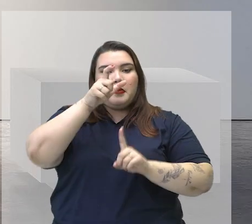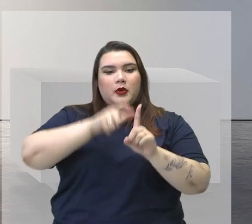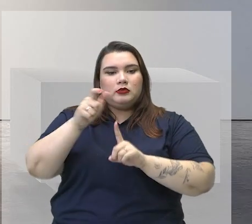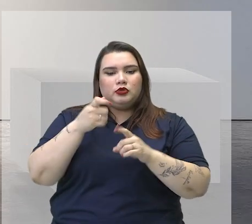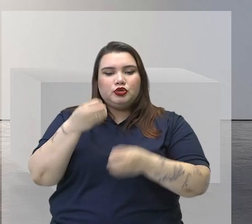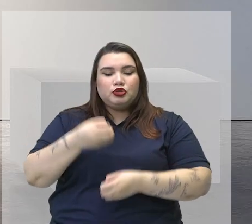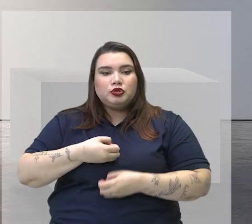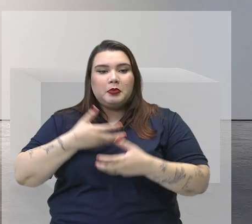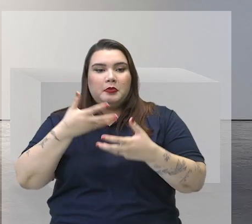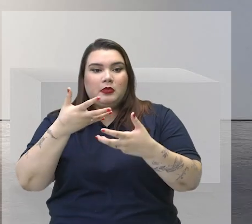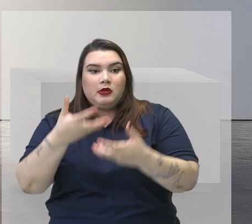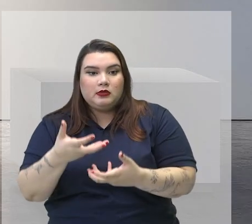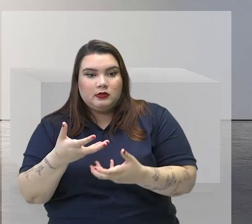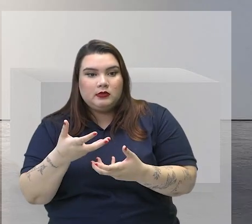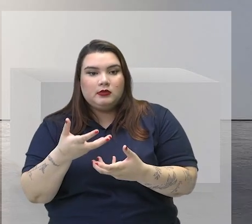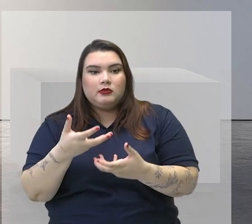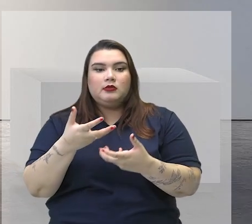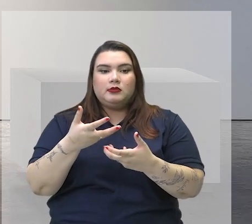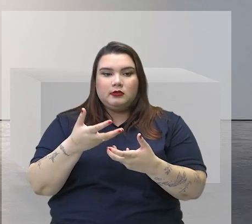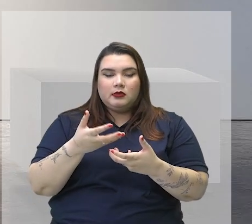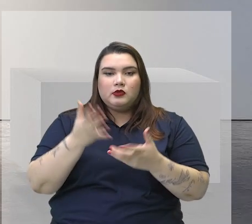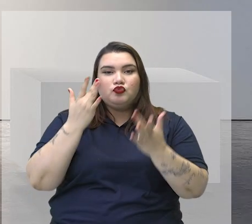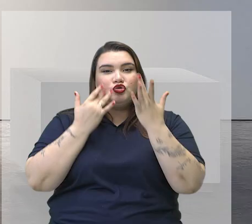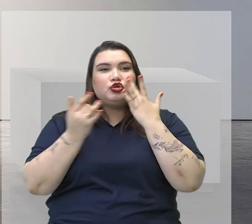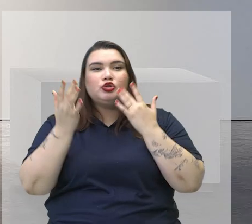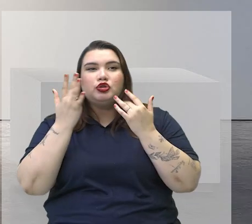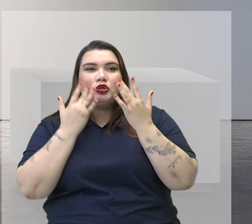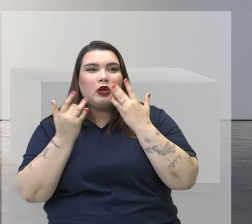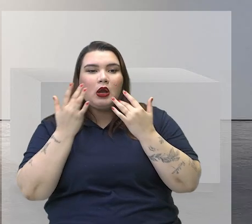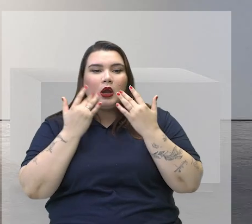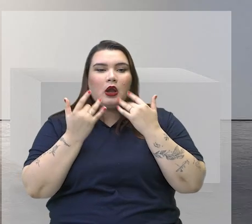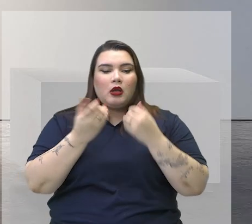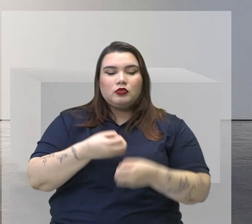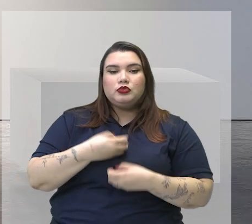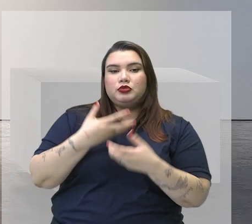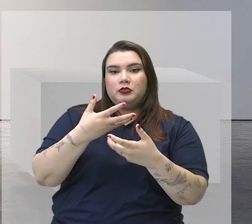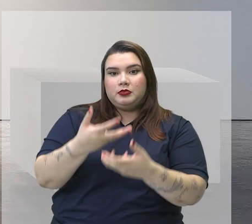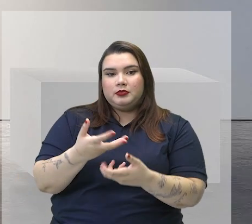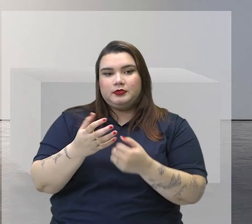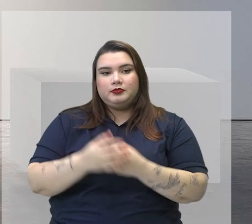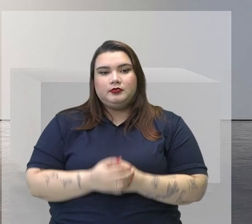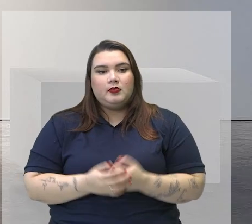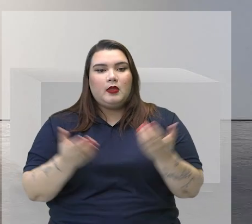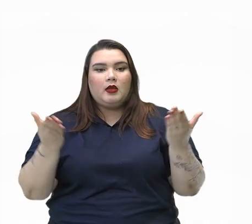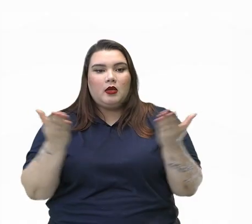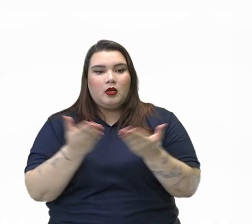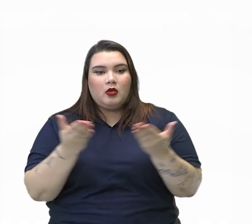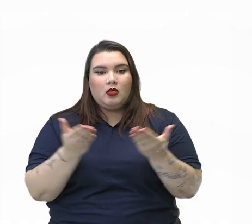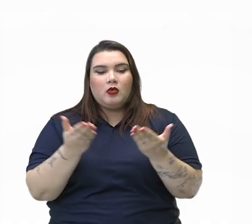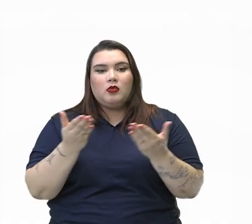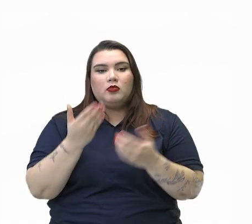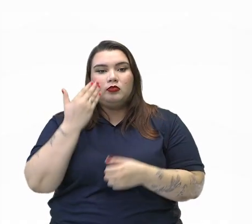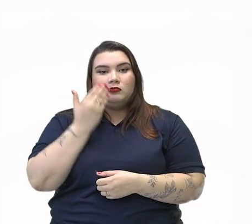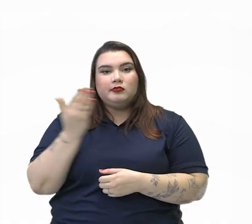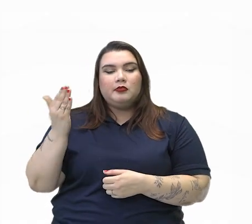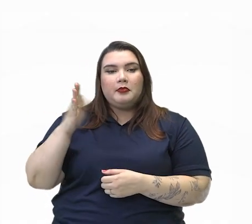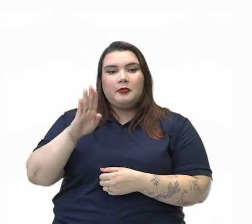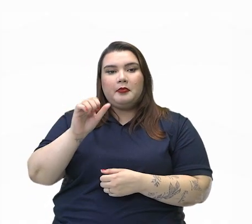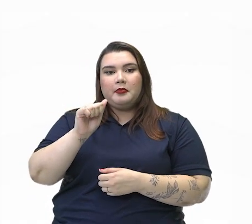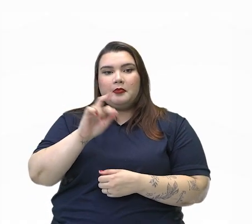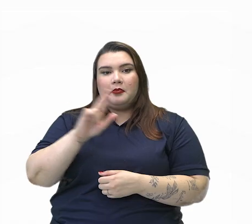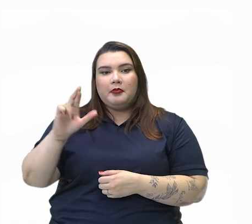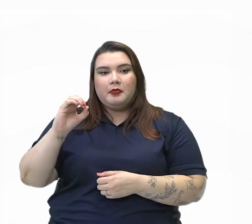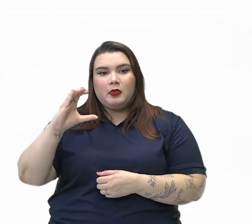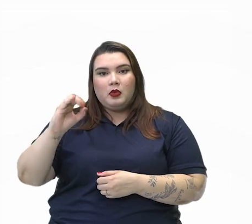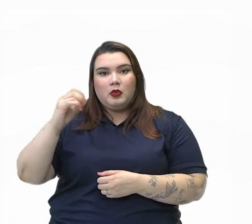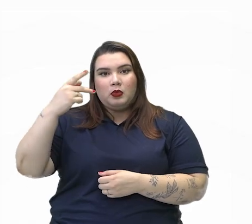muito grande, ou seja, a teatralidade ali nos personagens. E vamos agora ao barroco no Brasil. O barroco